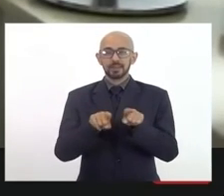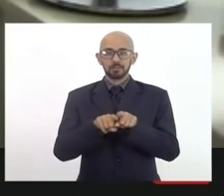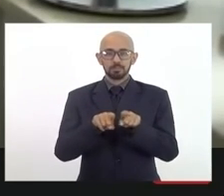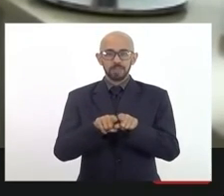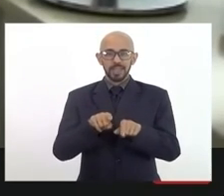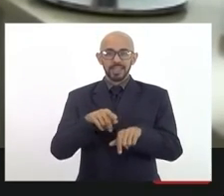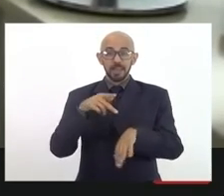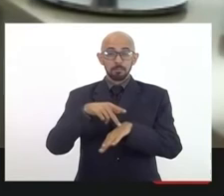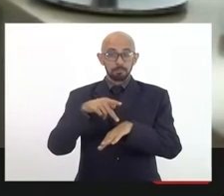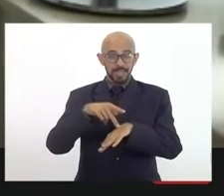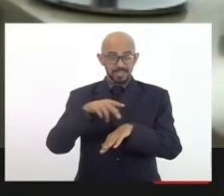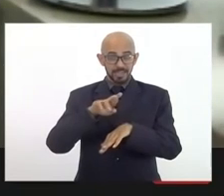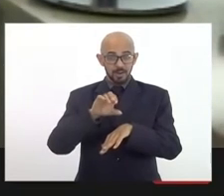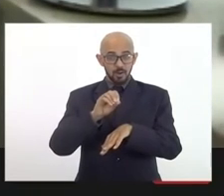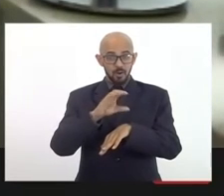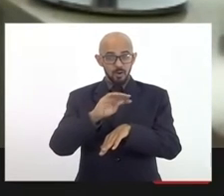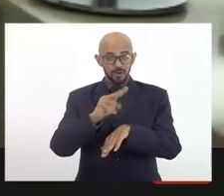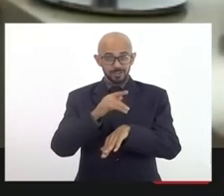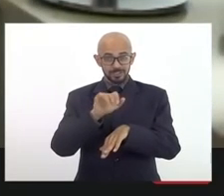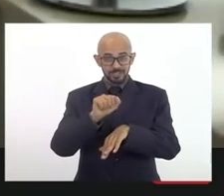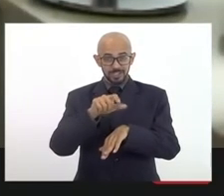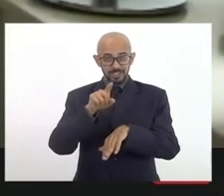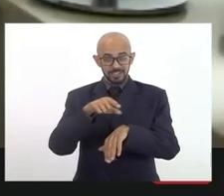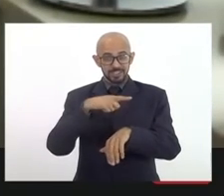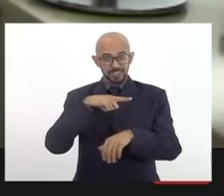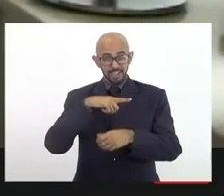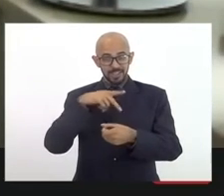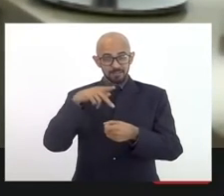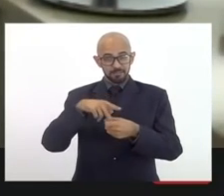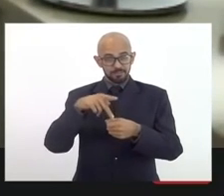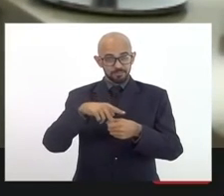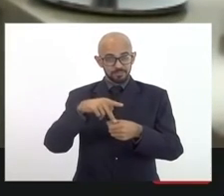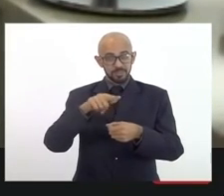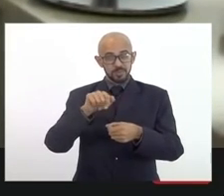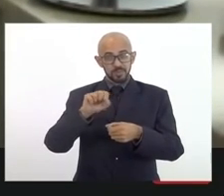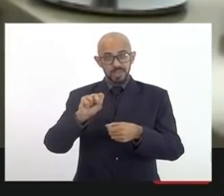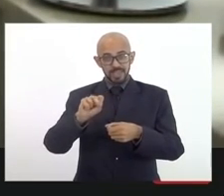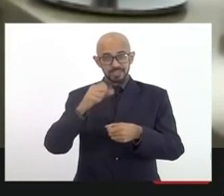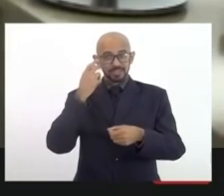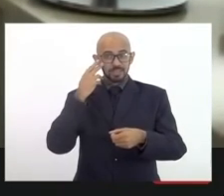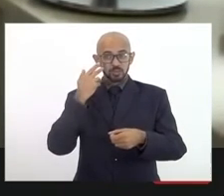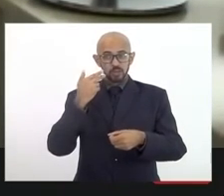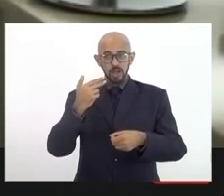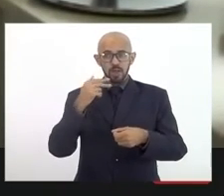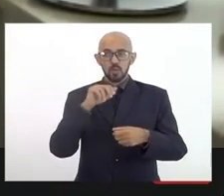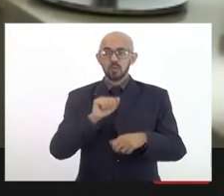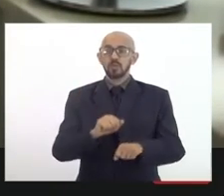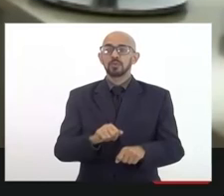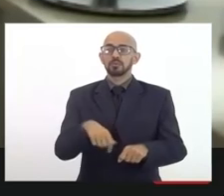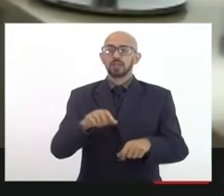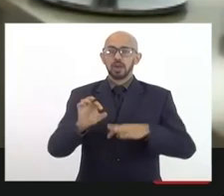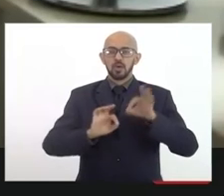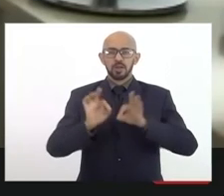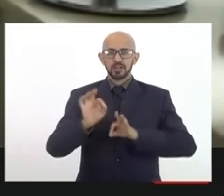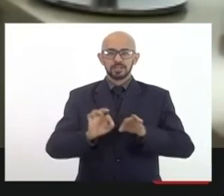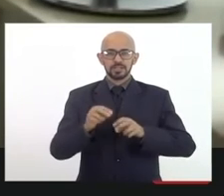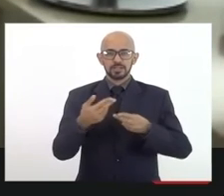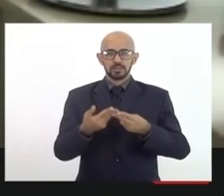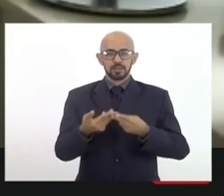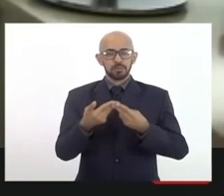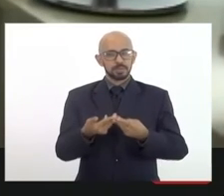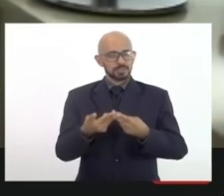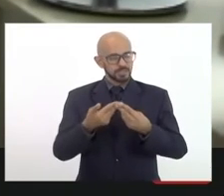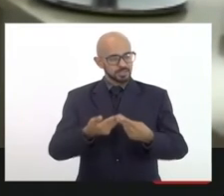petróleo e está lá acamado o gás natural, né? Pela organização, pela